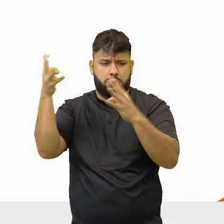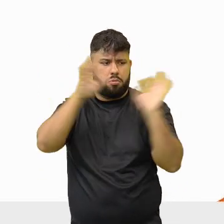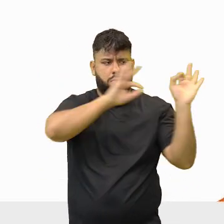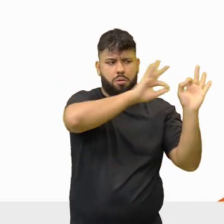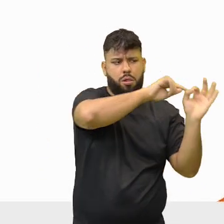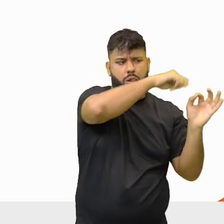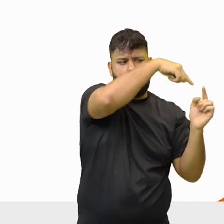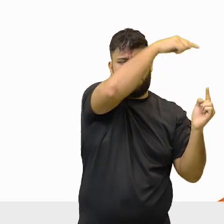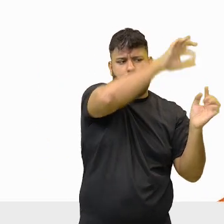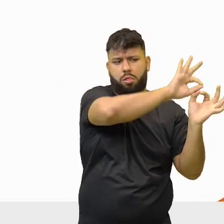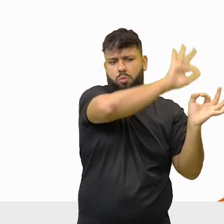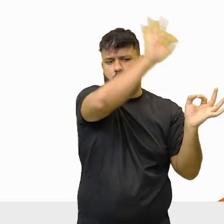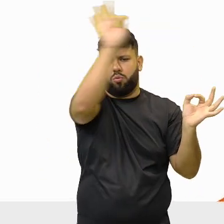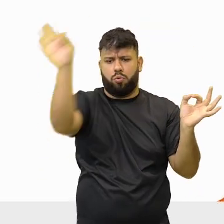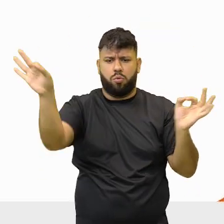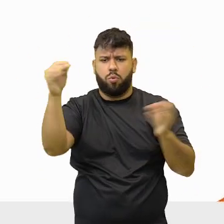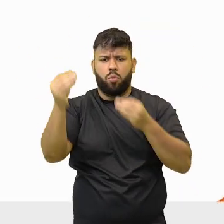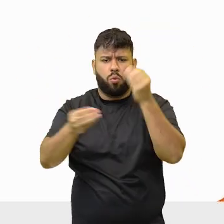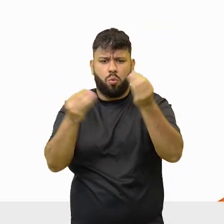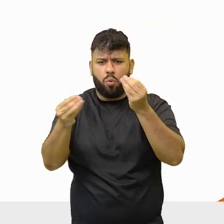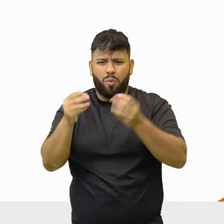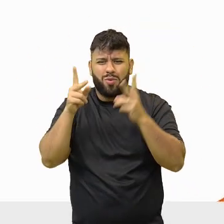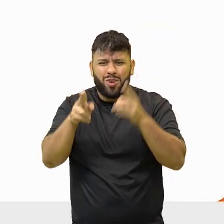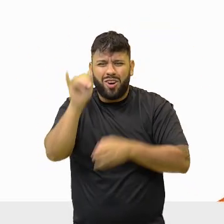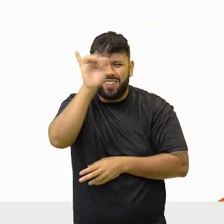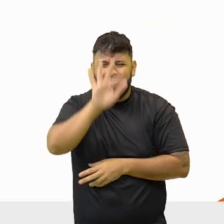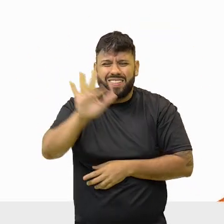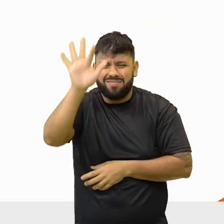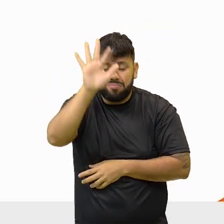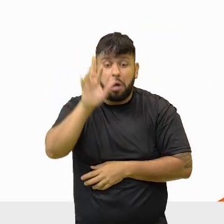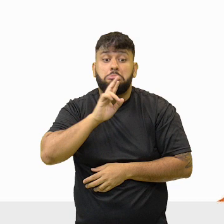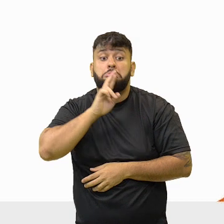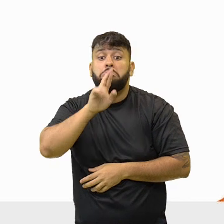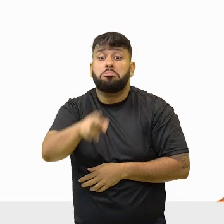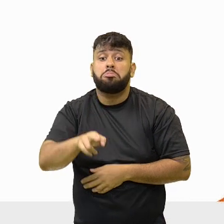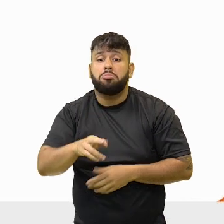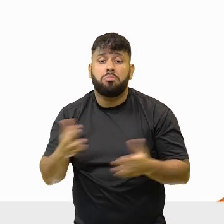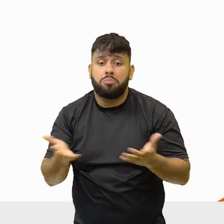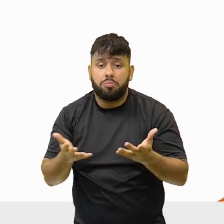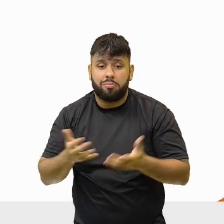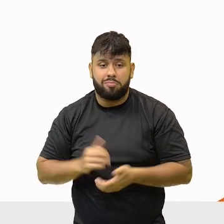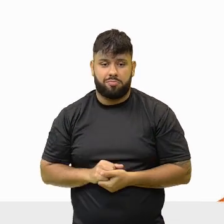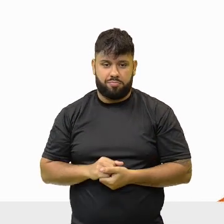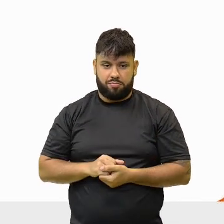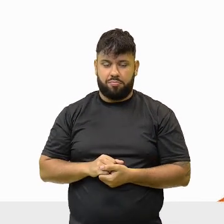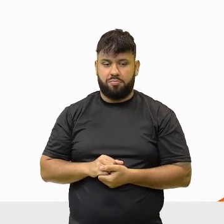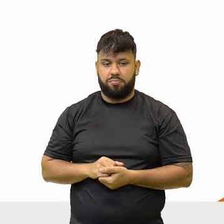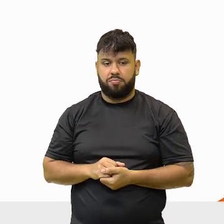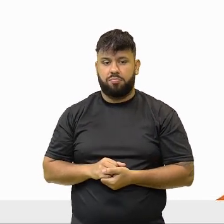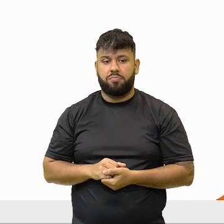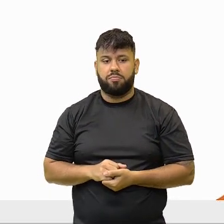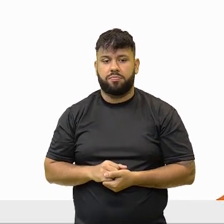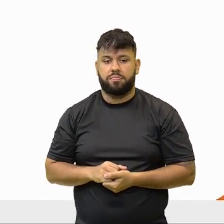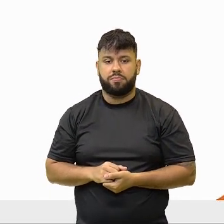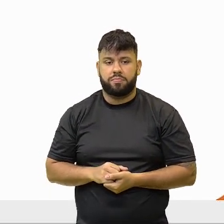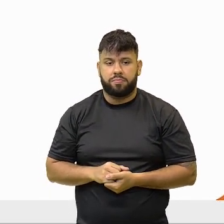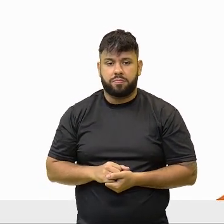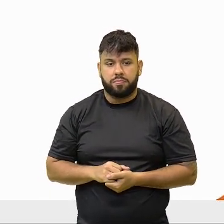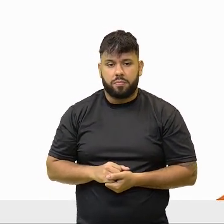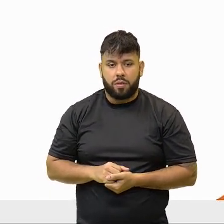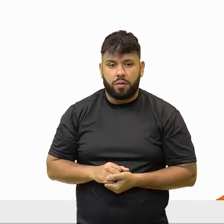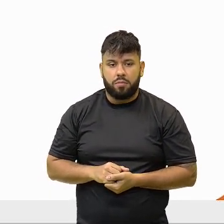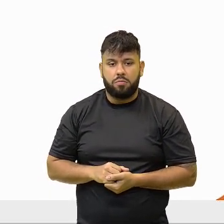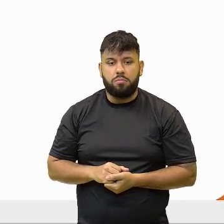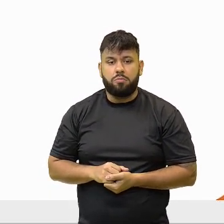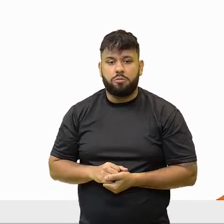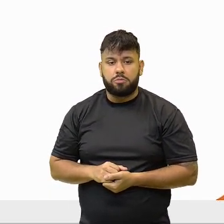descarga elétrica como da imagem é de... Aí vem as alternativas, A, B, C, D e E. Vamos à